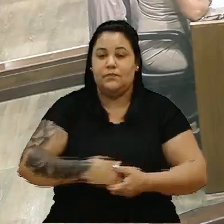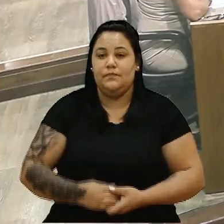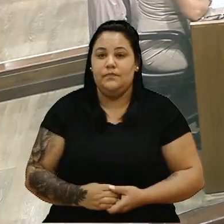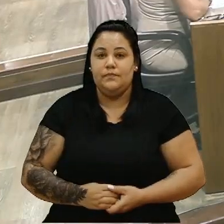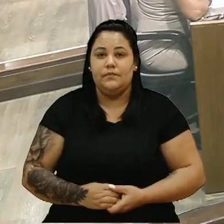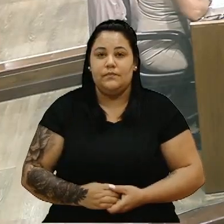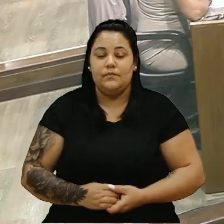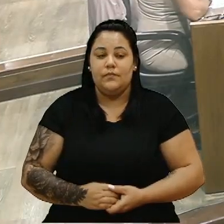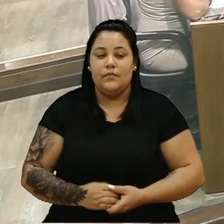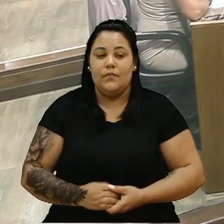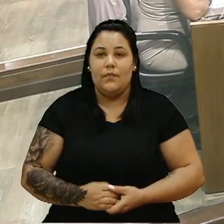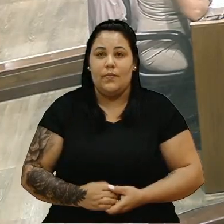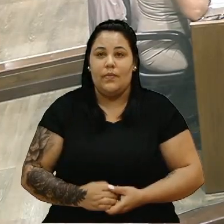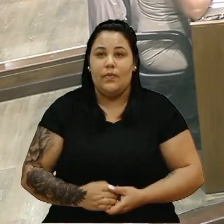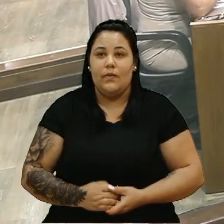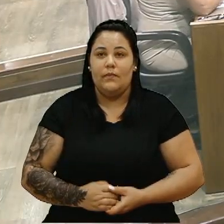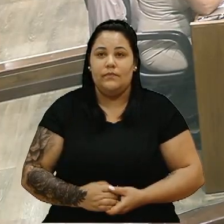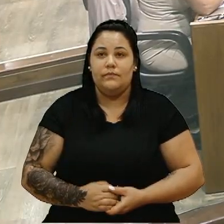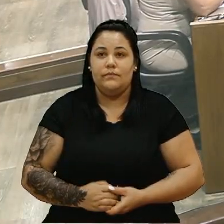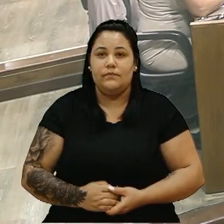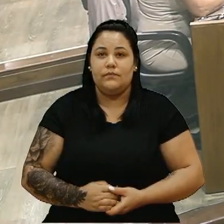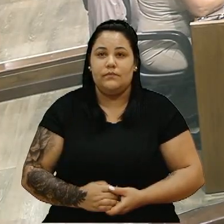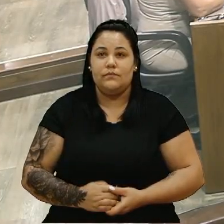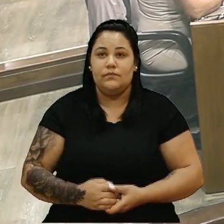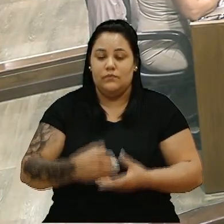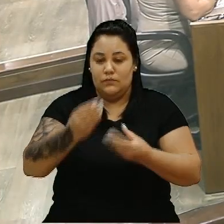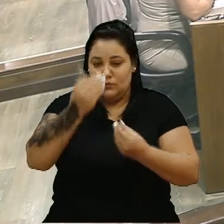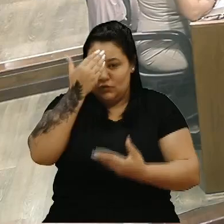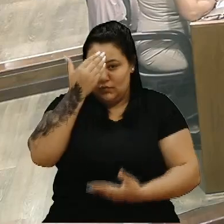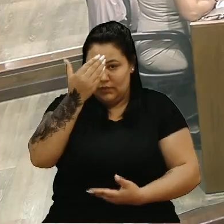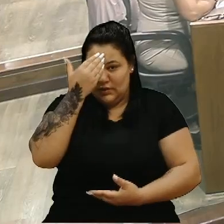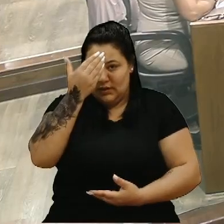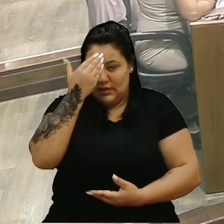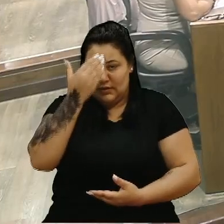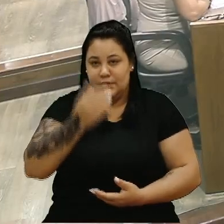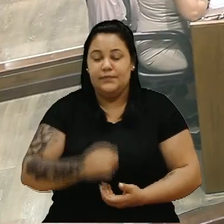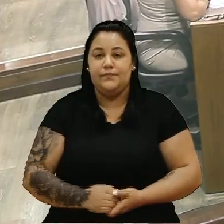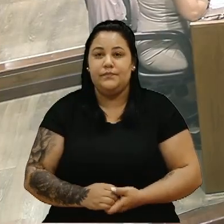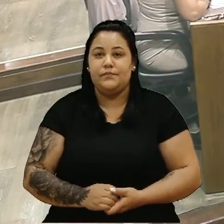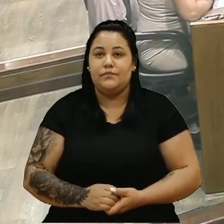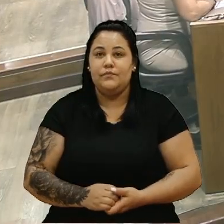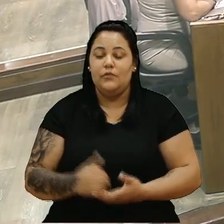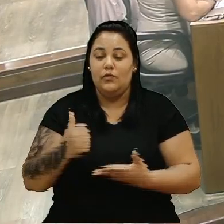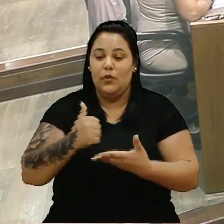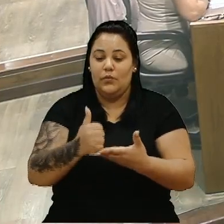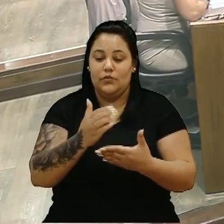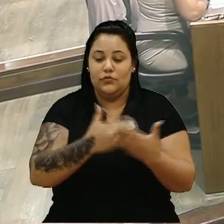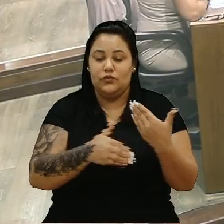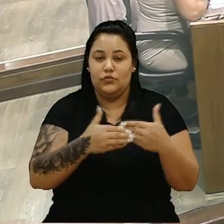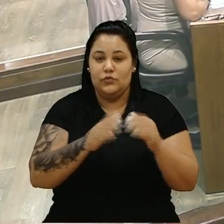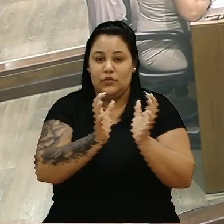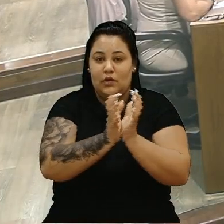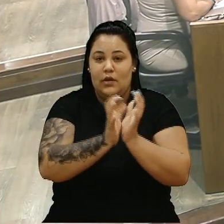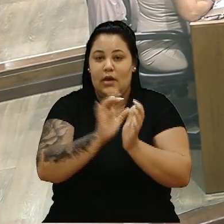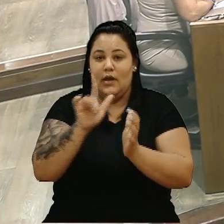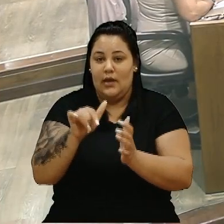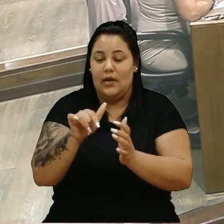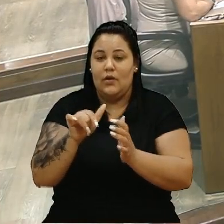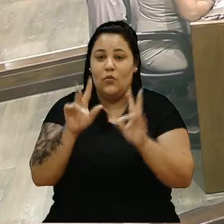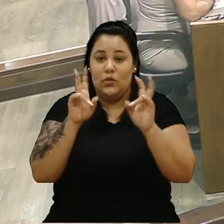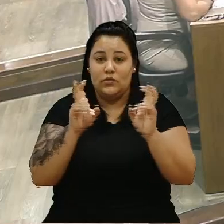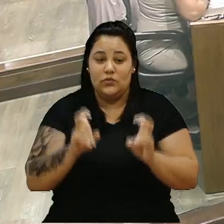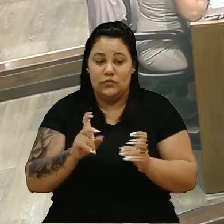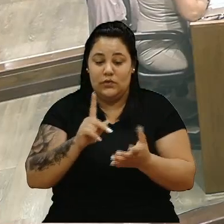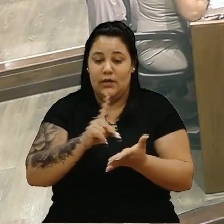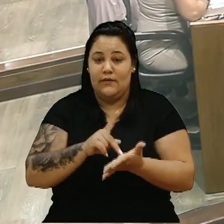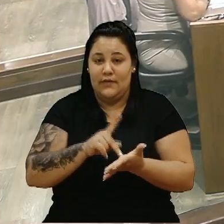próximo, vereadora Estela Balardi. Muito obrigada, a contribuição de todos os colegas aqui. É um tema que, de fato,